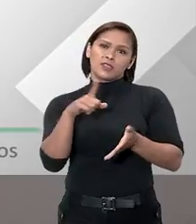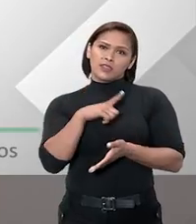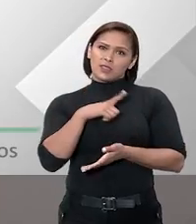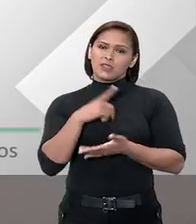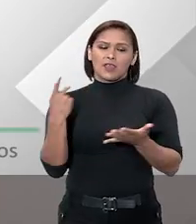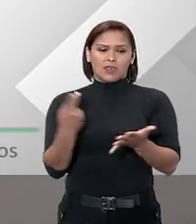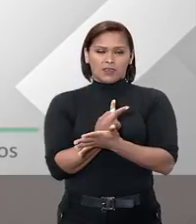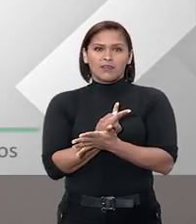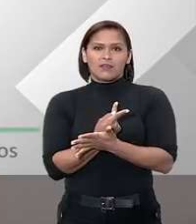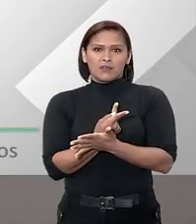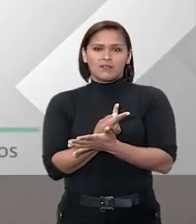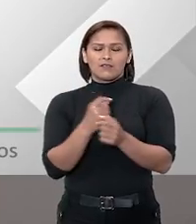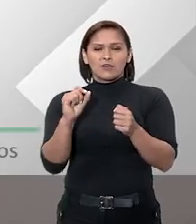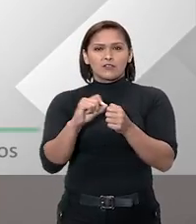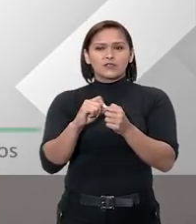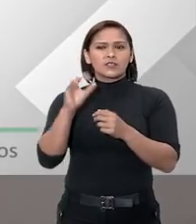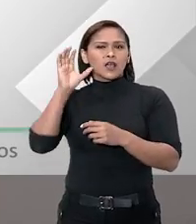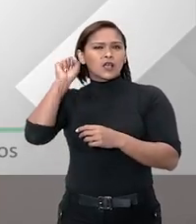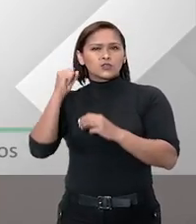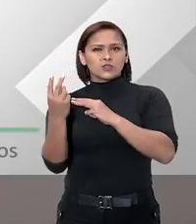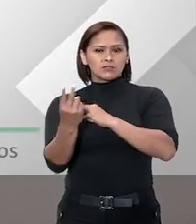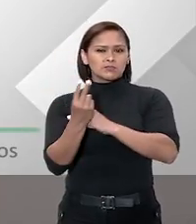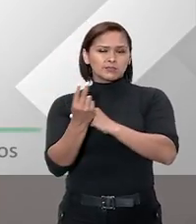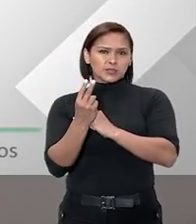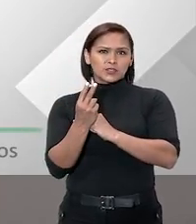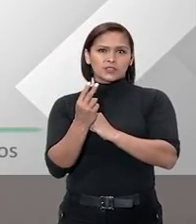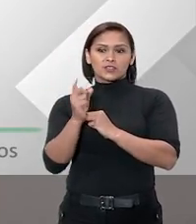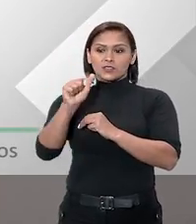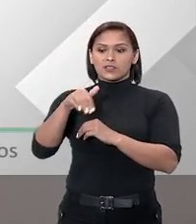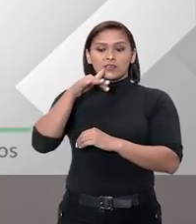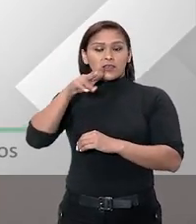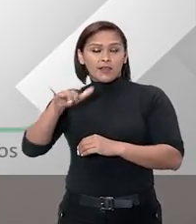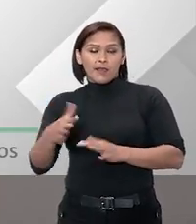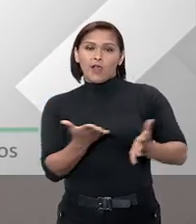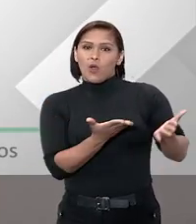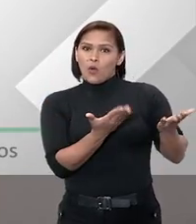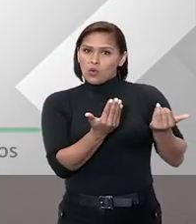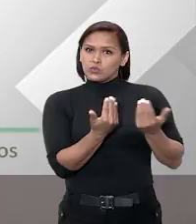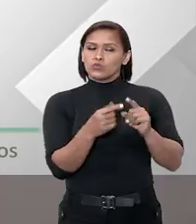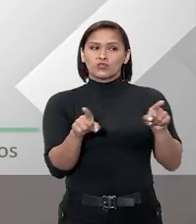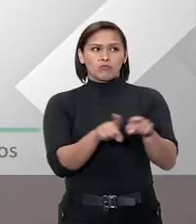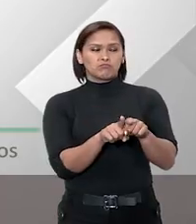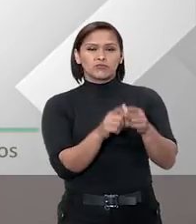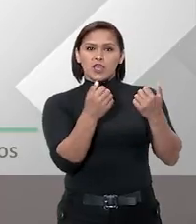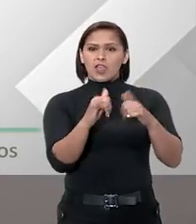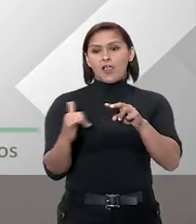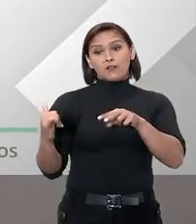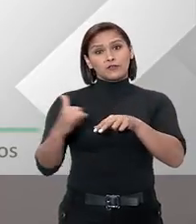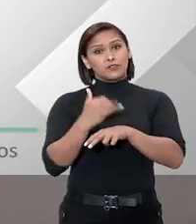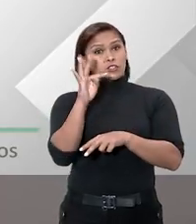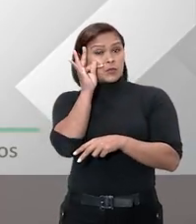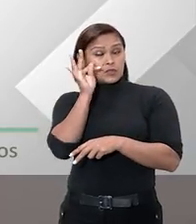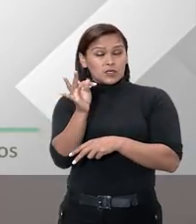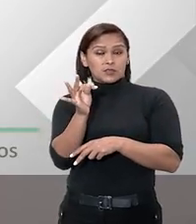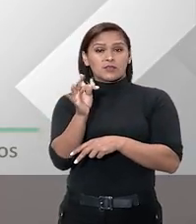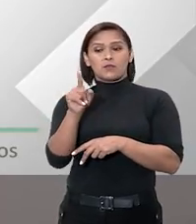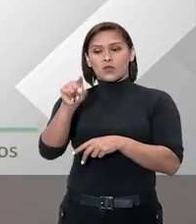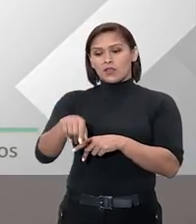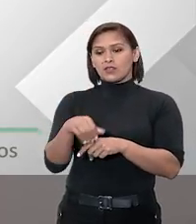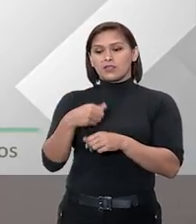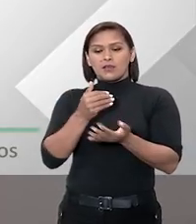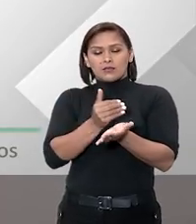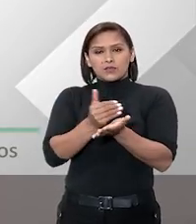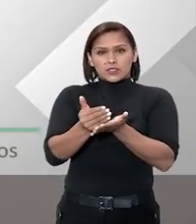realizar a escuta protegida dessa criança ou desse adolescente, seja ele vítima ou testemunha, através